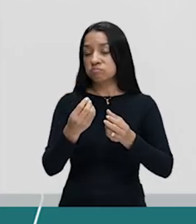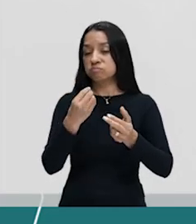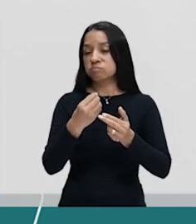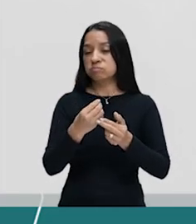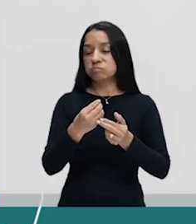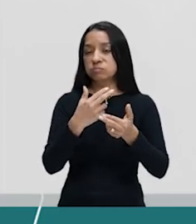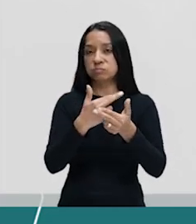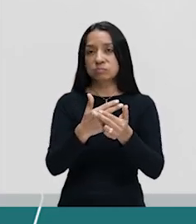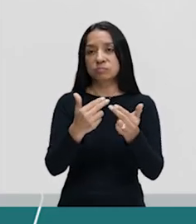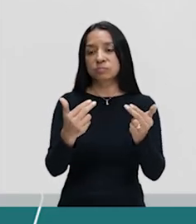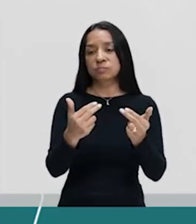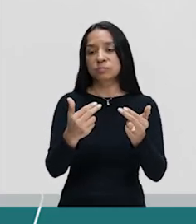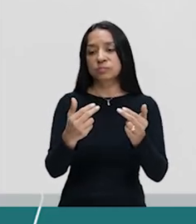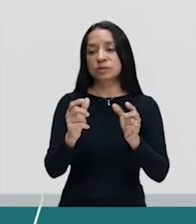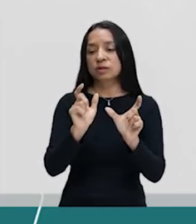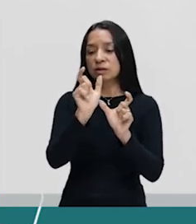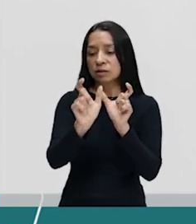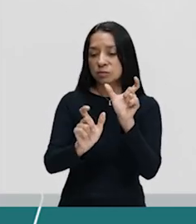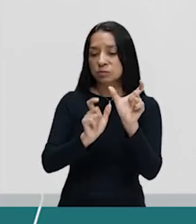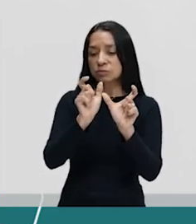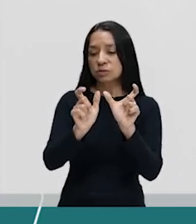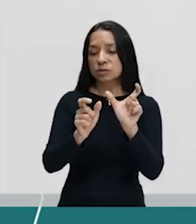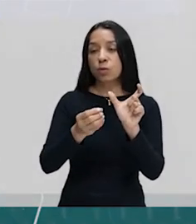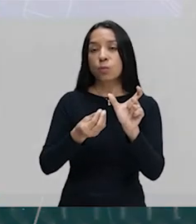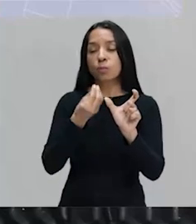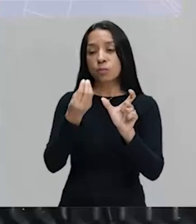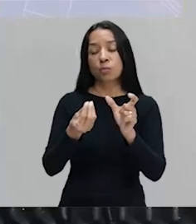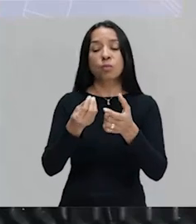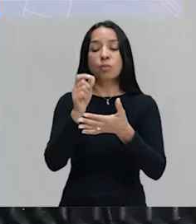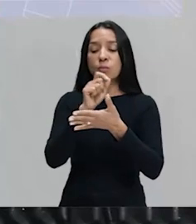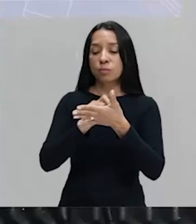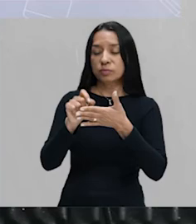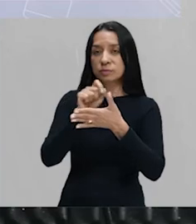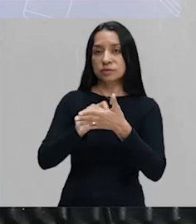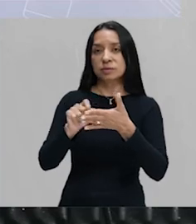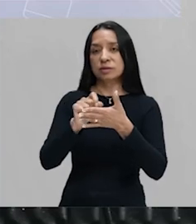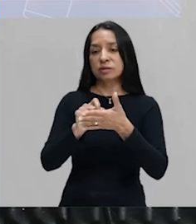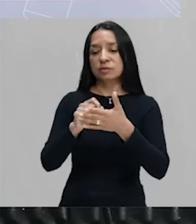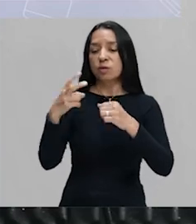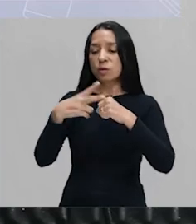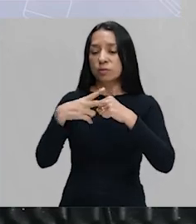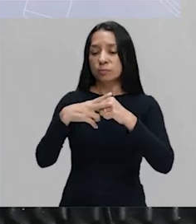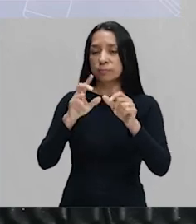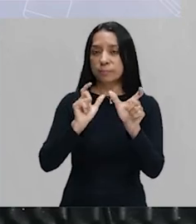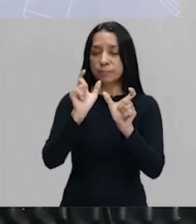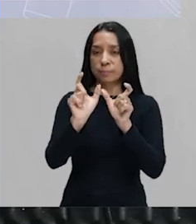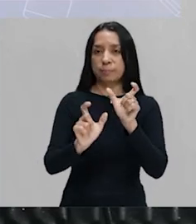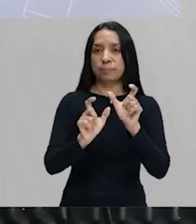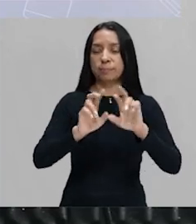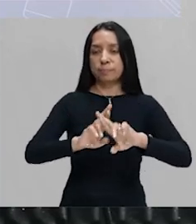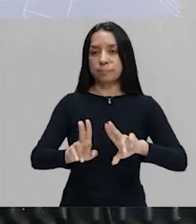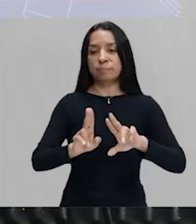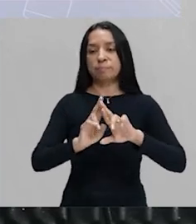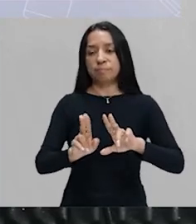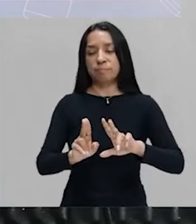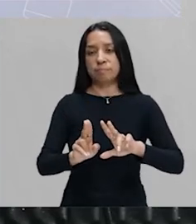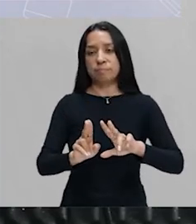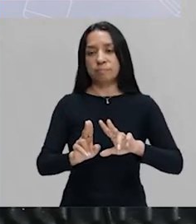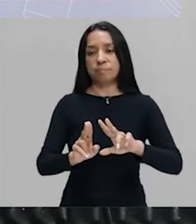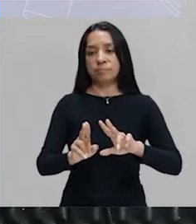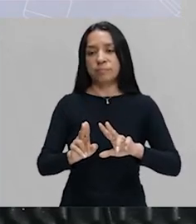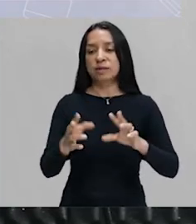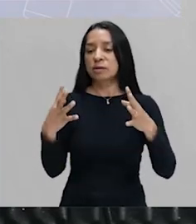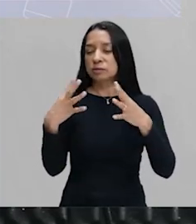vezes a conjugação, a forma de escrever o verbo conjugado é diferente. E aí você